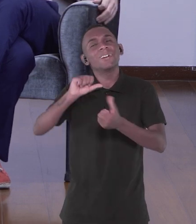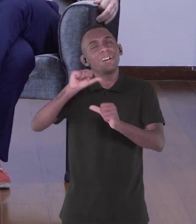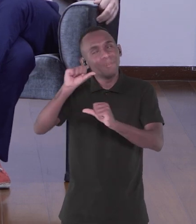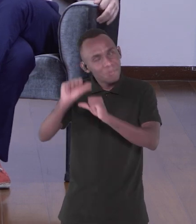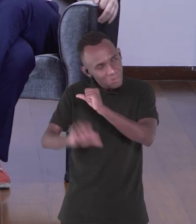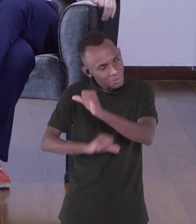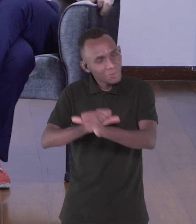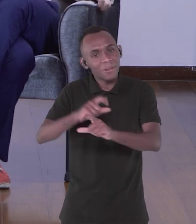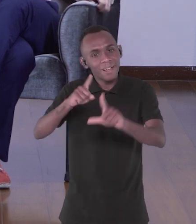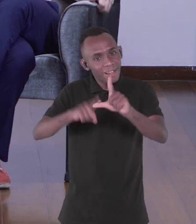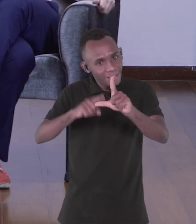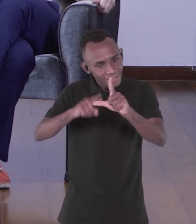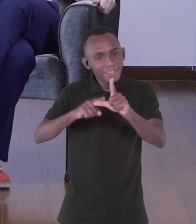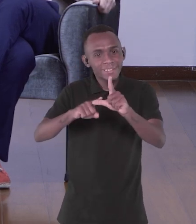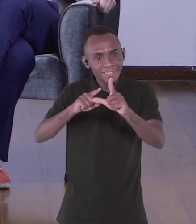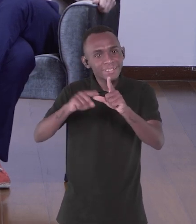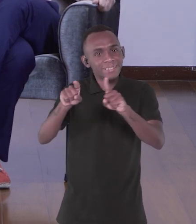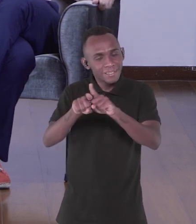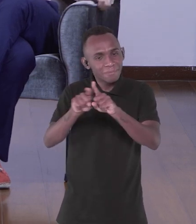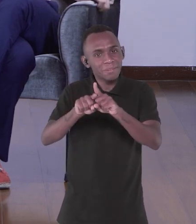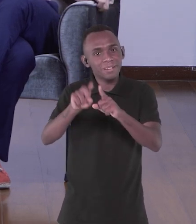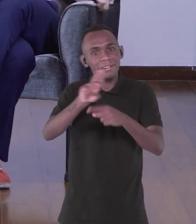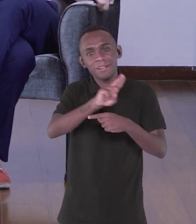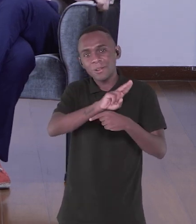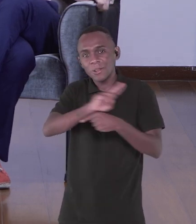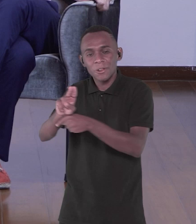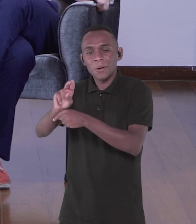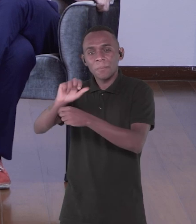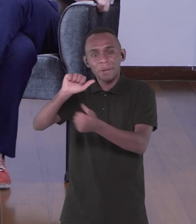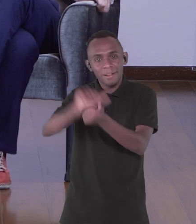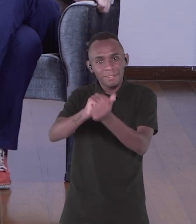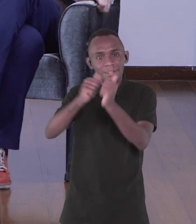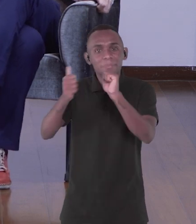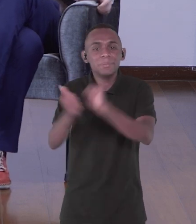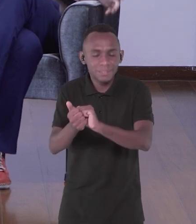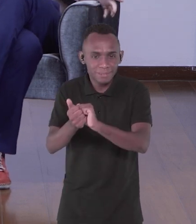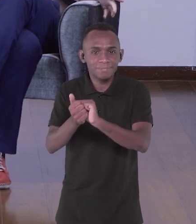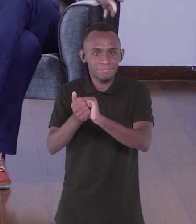letras também, e aí virou o Crimean Fried Chicken.